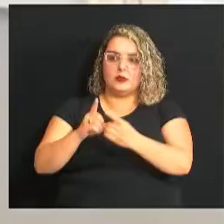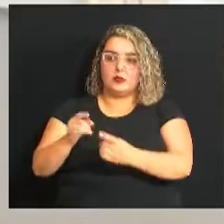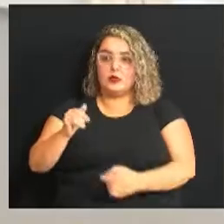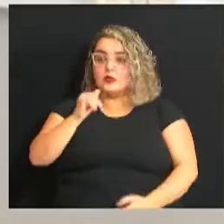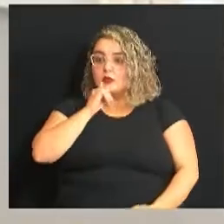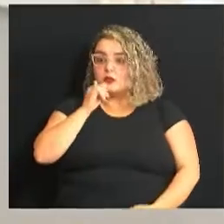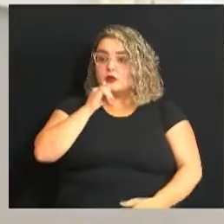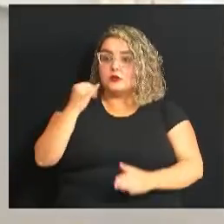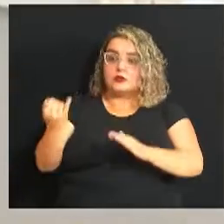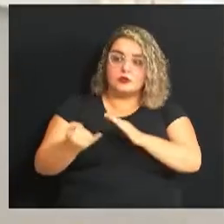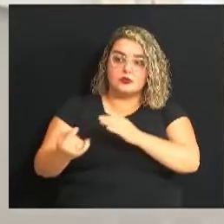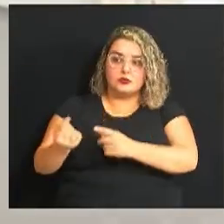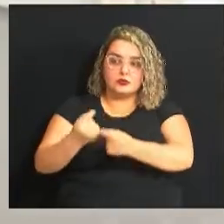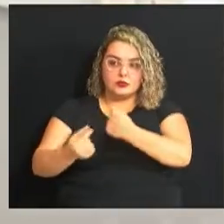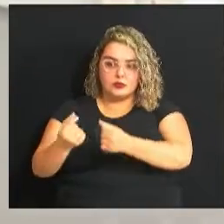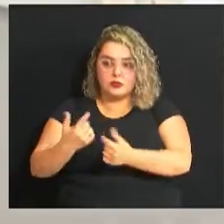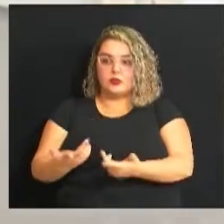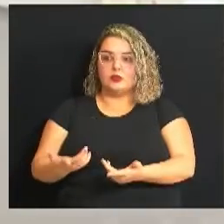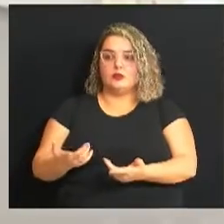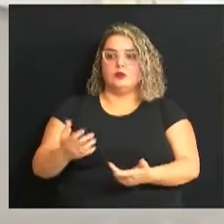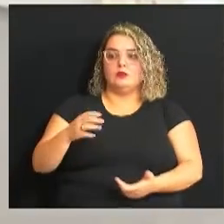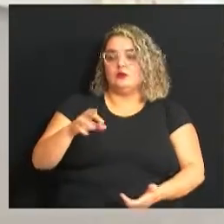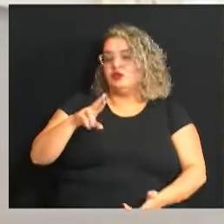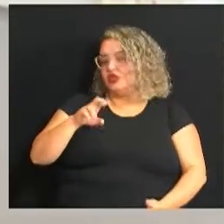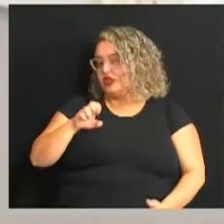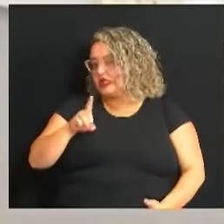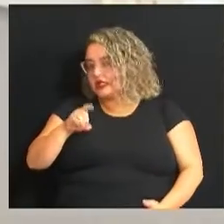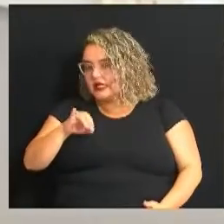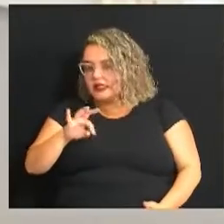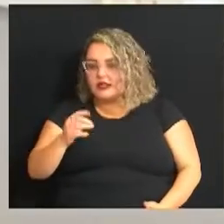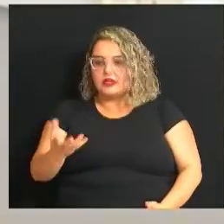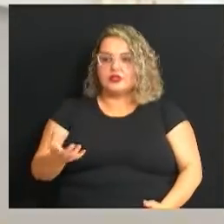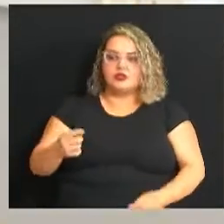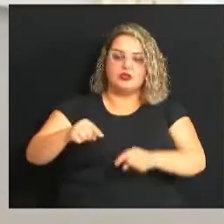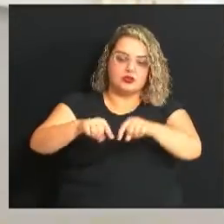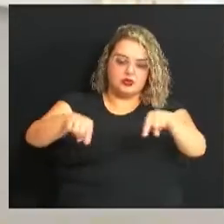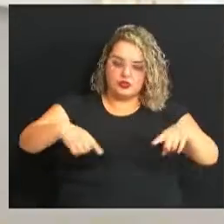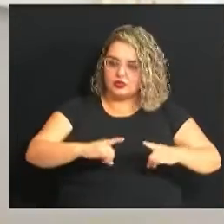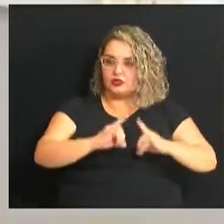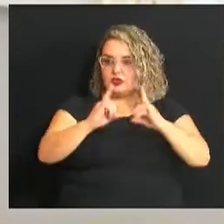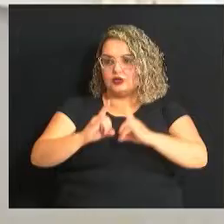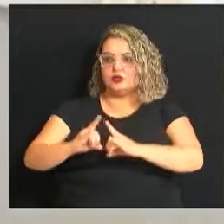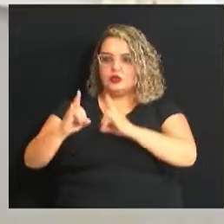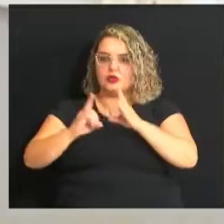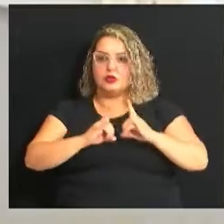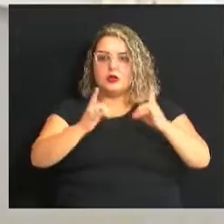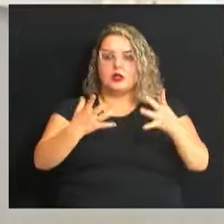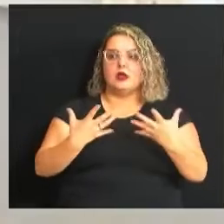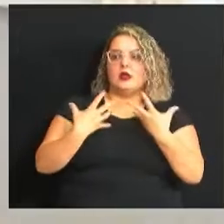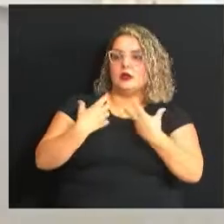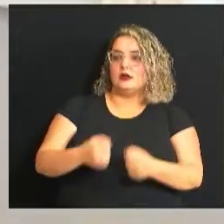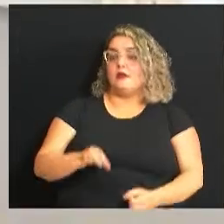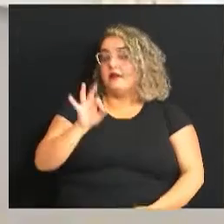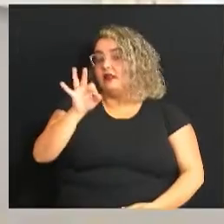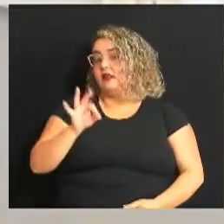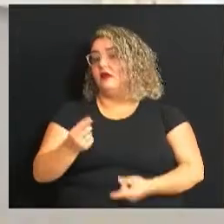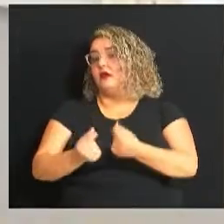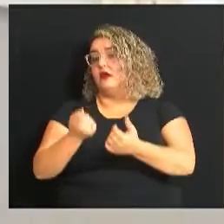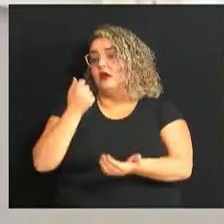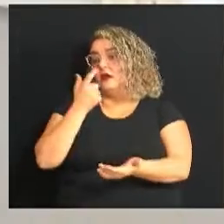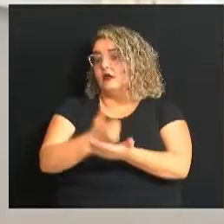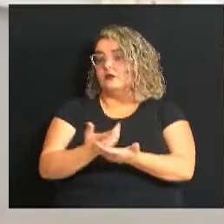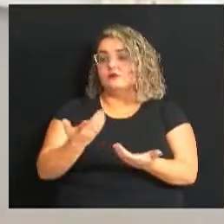instituição financeira para fazer recuperação de crédito, de condomínios para recebimento de taxas condominiais.